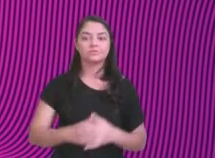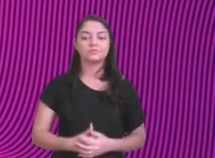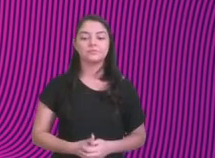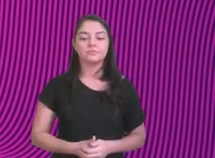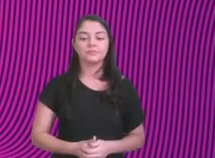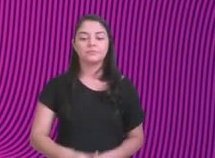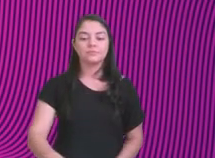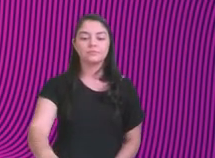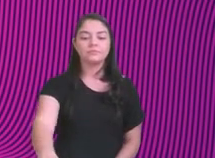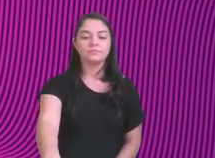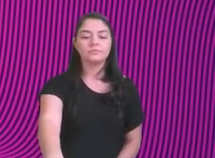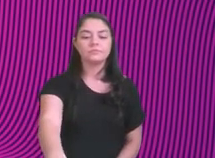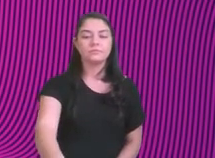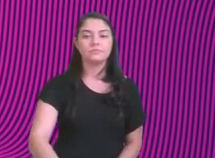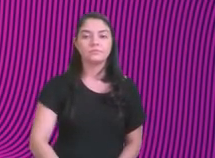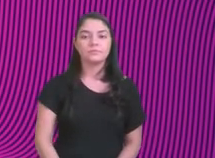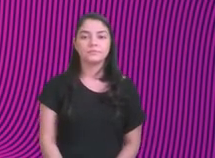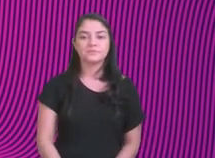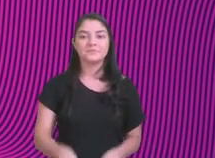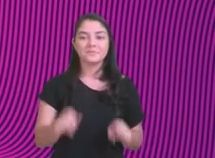E Armando, mais uma pergunta, pode?